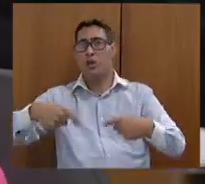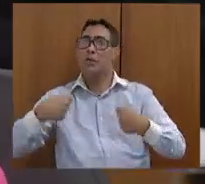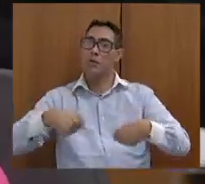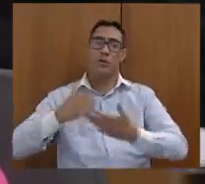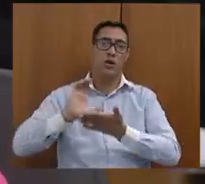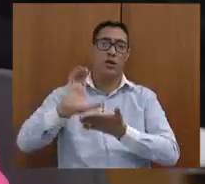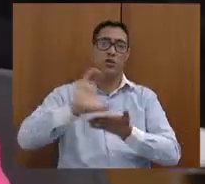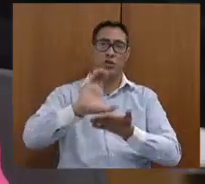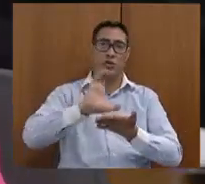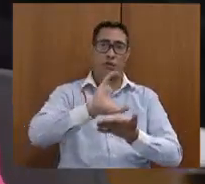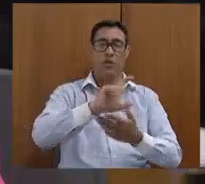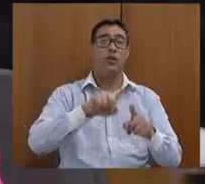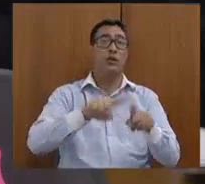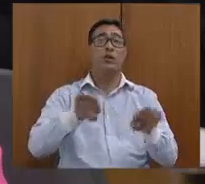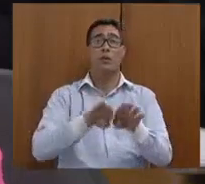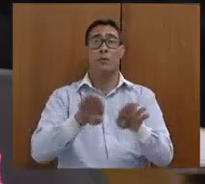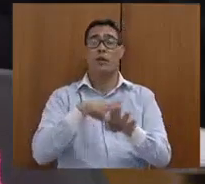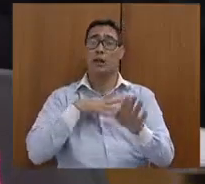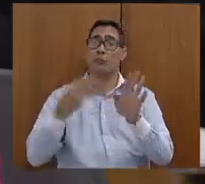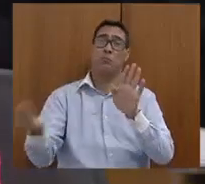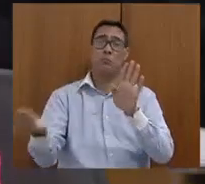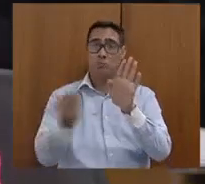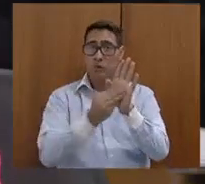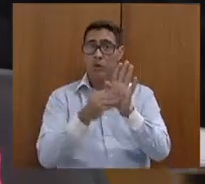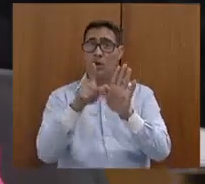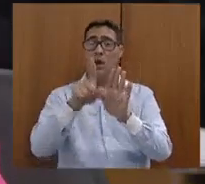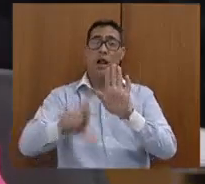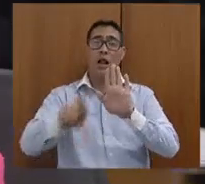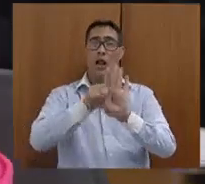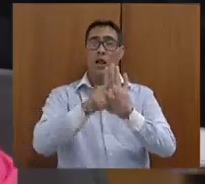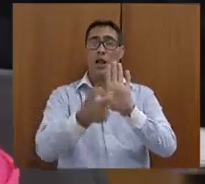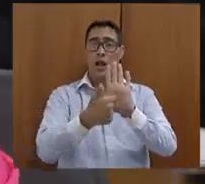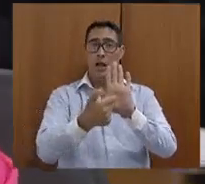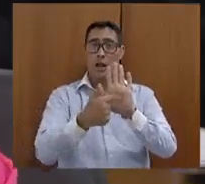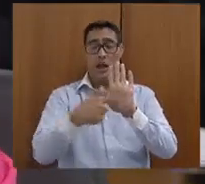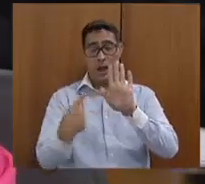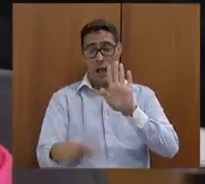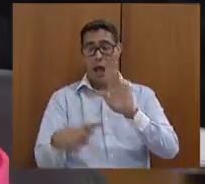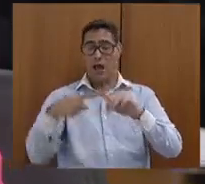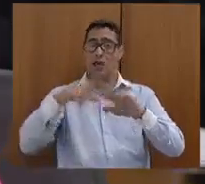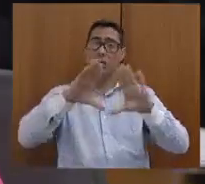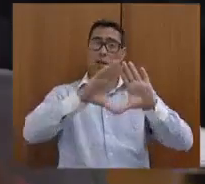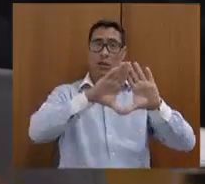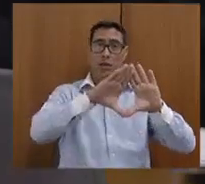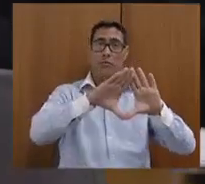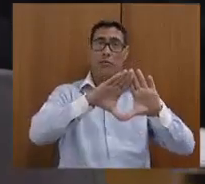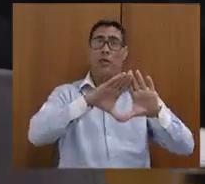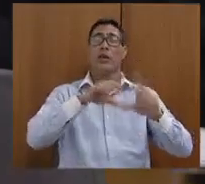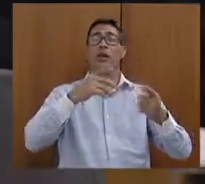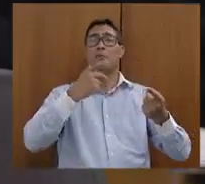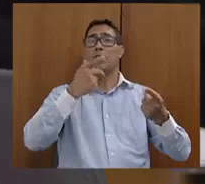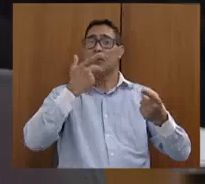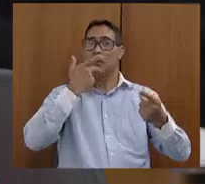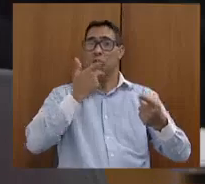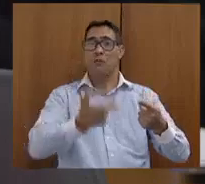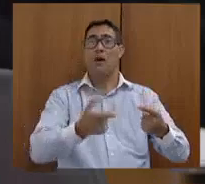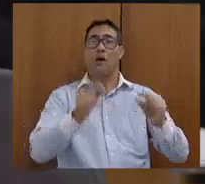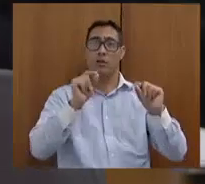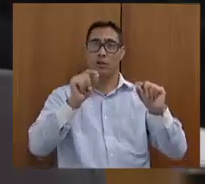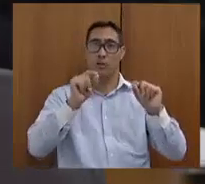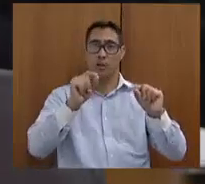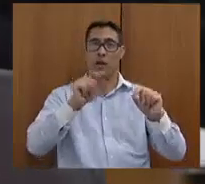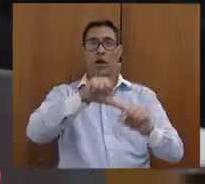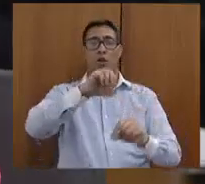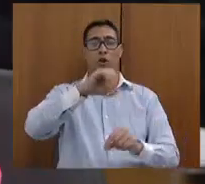era registrar também a minha indignação com projeto de lei que tramita aqui na casa garantindo isenção para